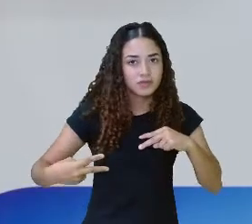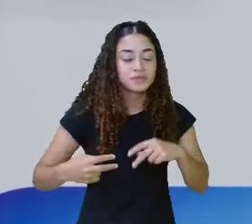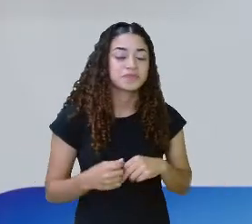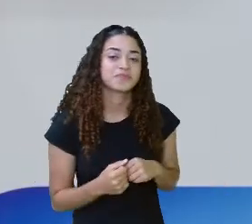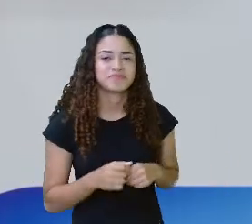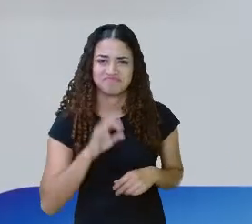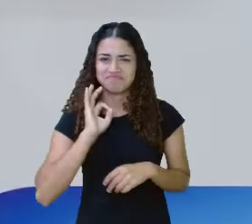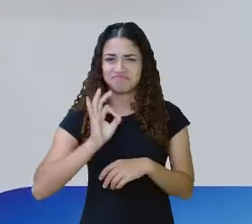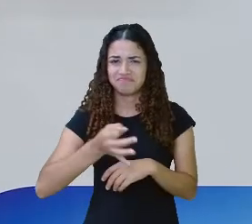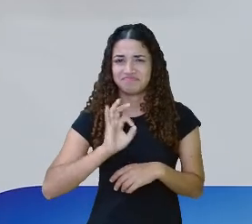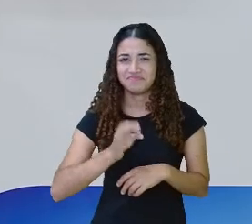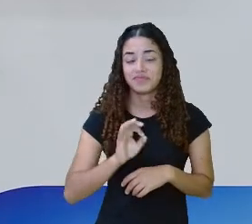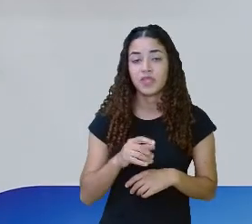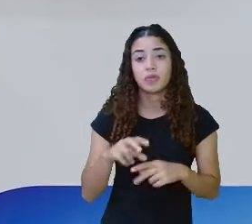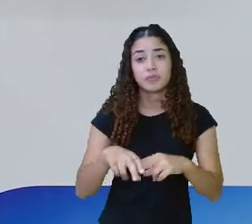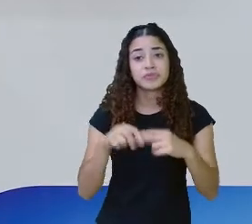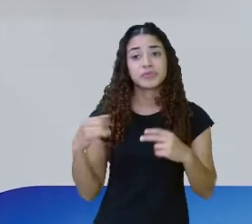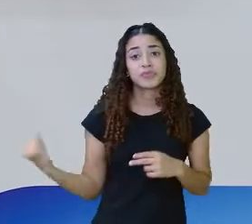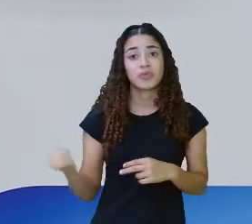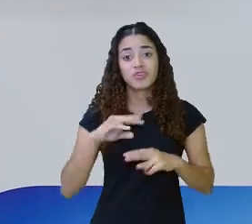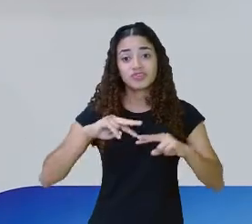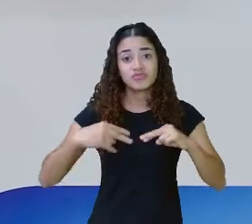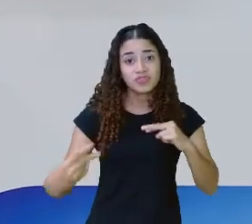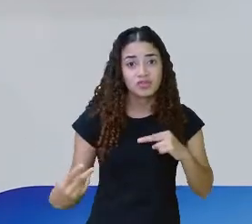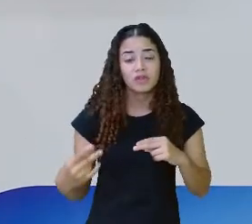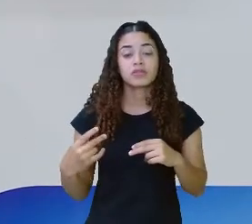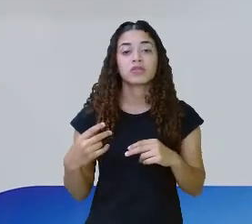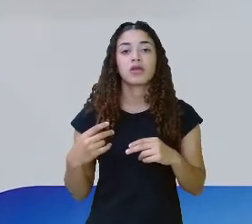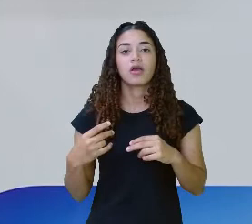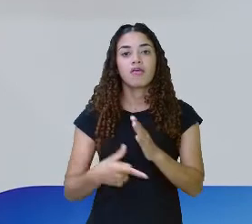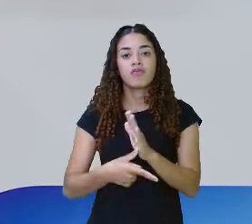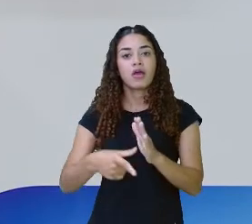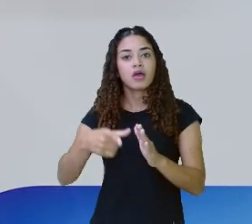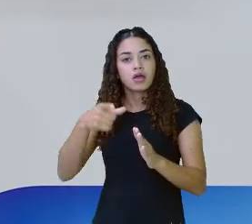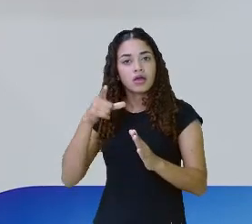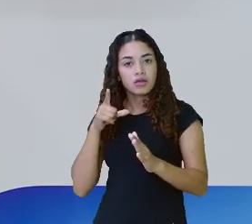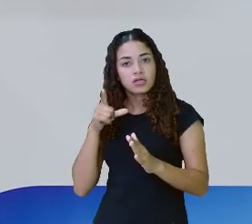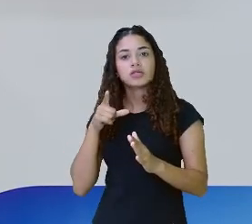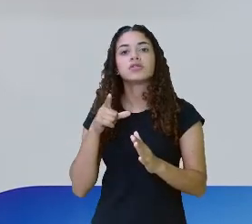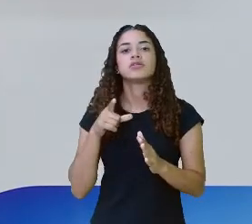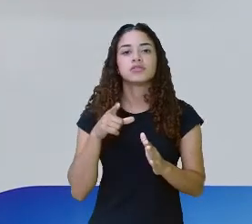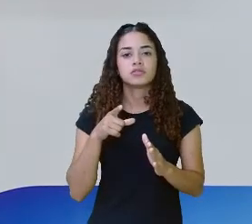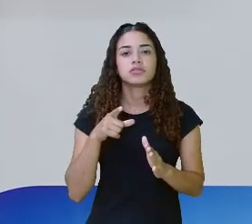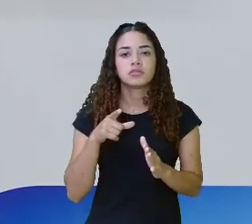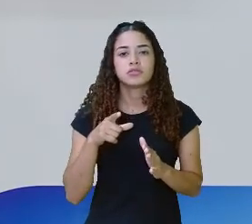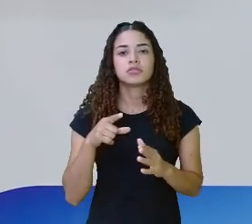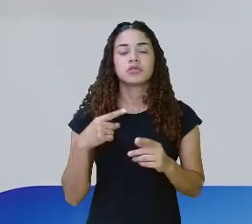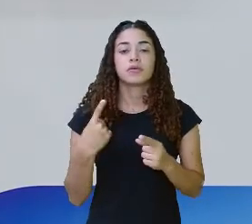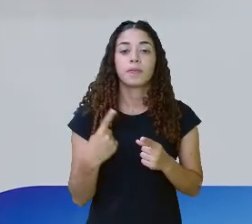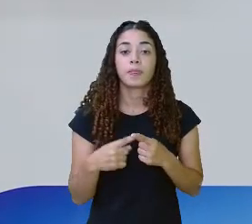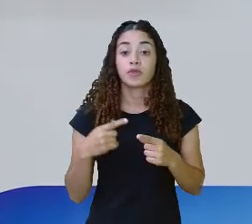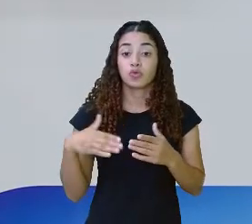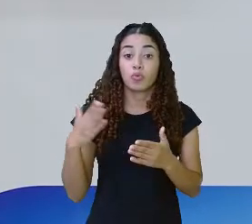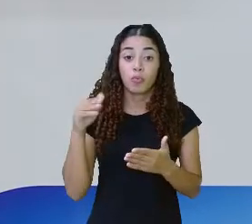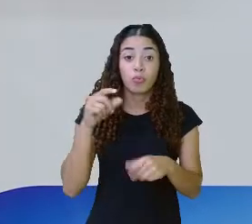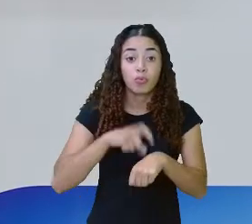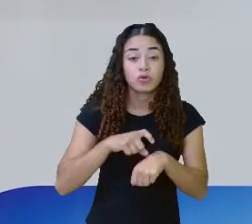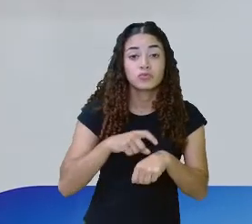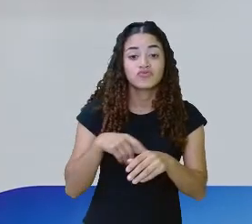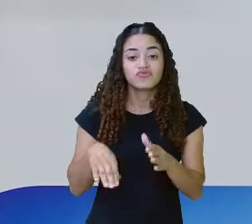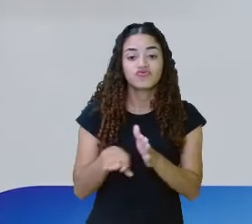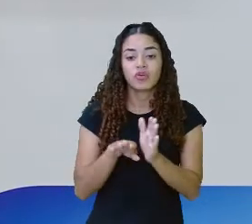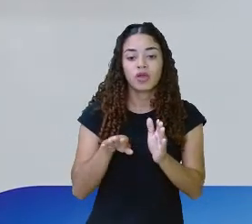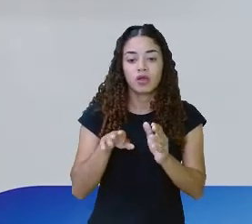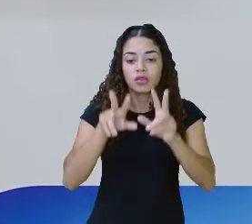genética, exatamente. Então, por isso que é tão importante a genética vir antes, né, essa parte de genética toda, para que quando a gente chegue em evolução, a